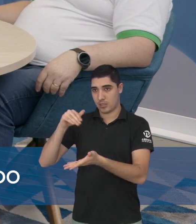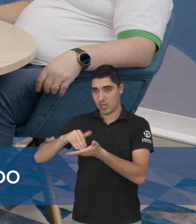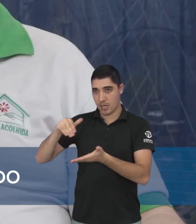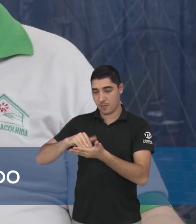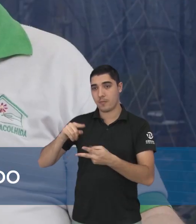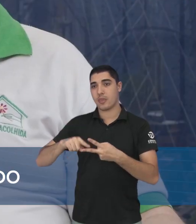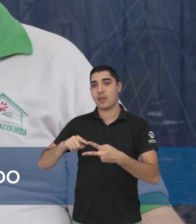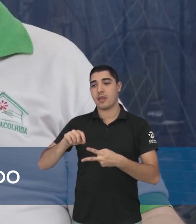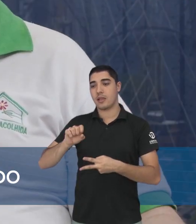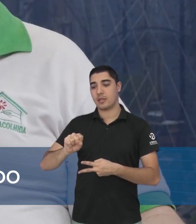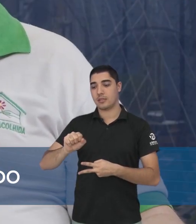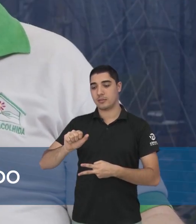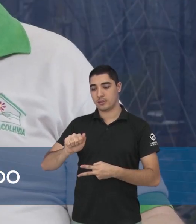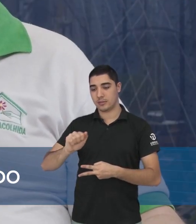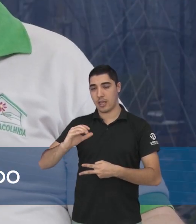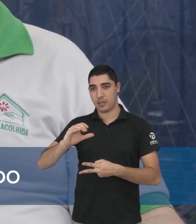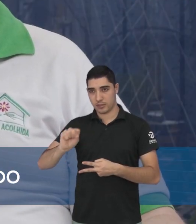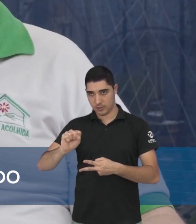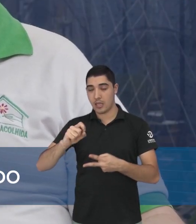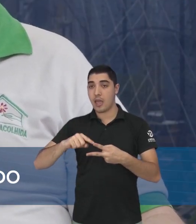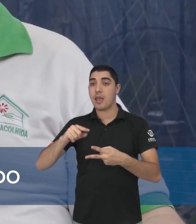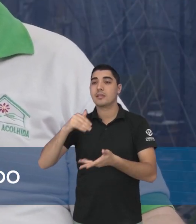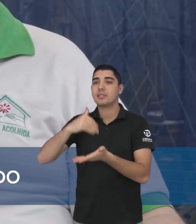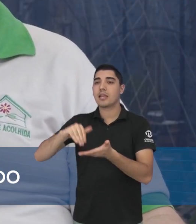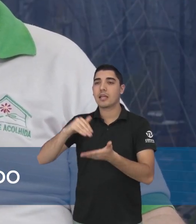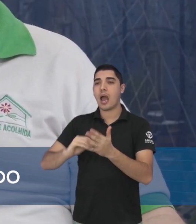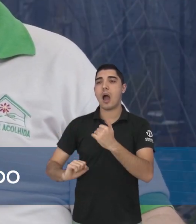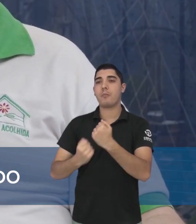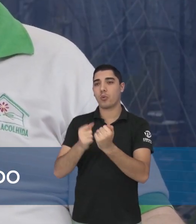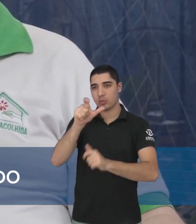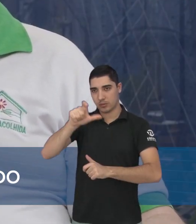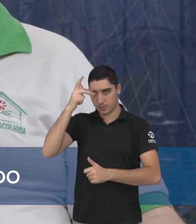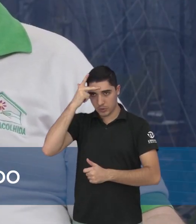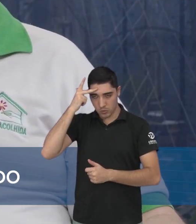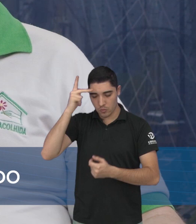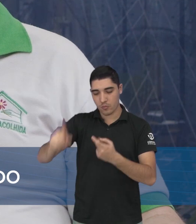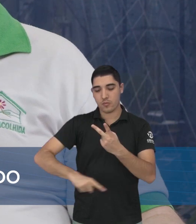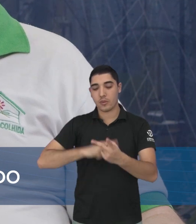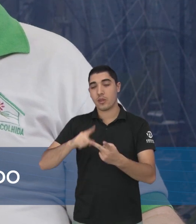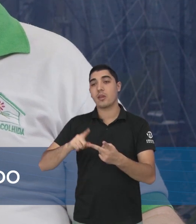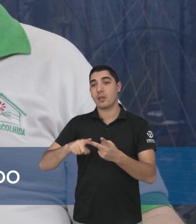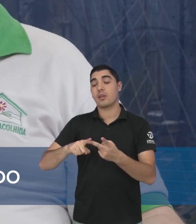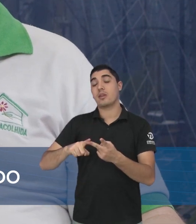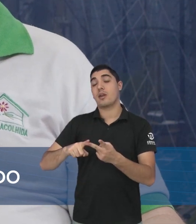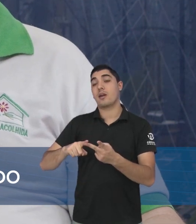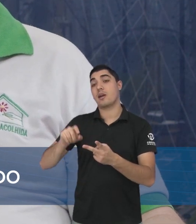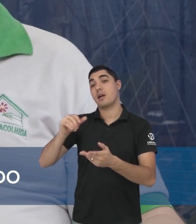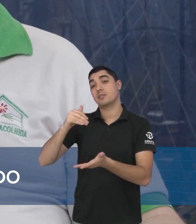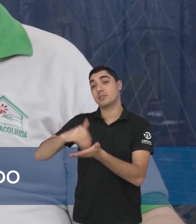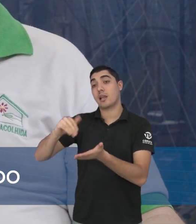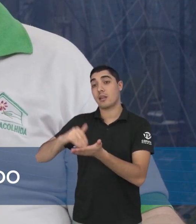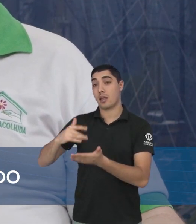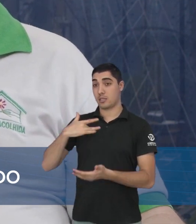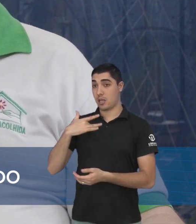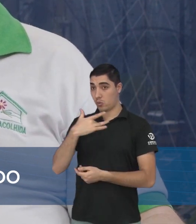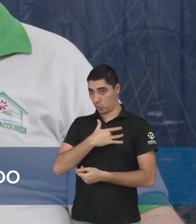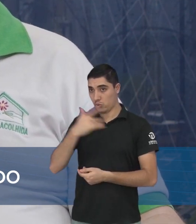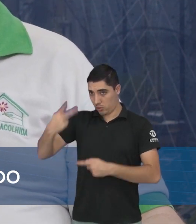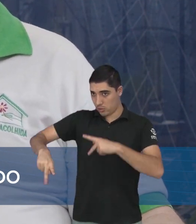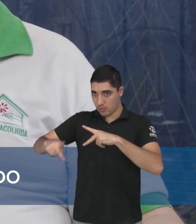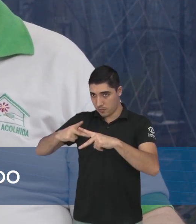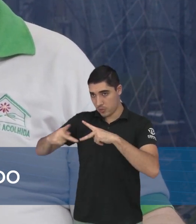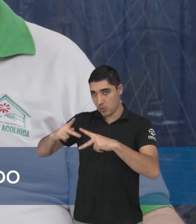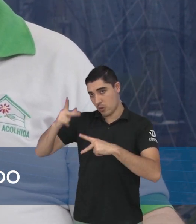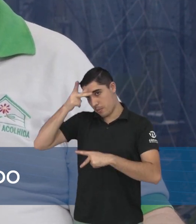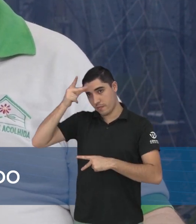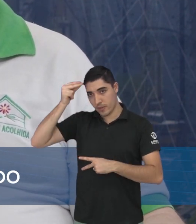do município. A SASC, Secretaria de Apoio Social ao Cidadão, e a Secretaria Municipal de Saúde. Existe